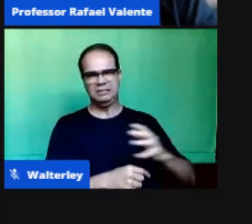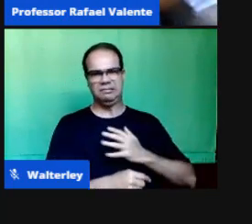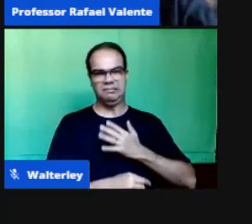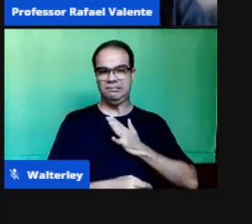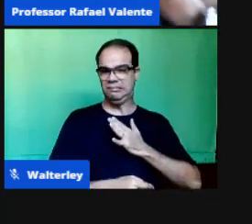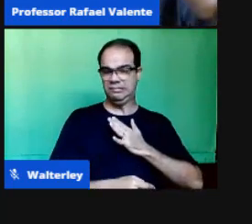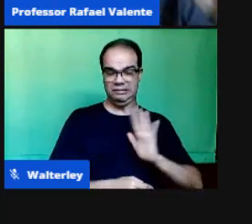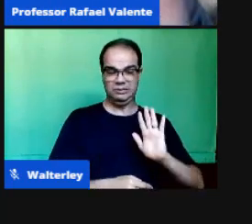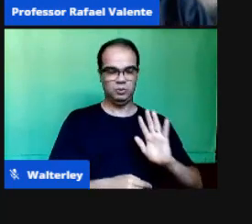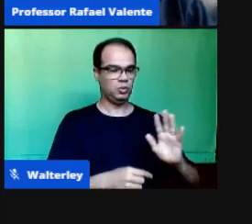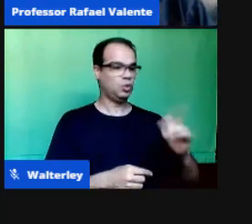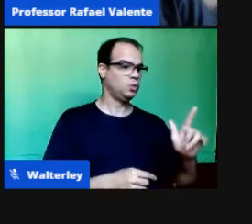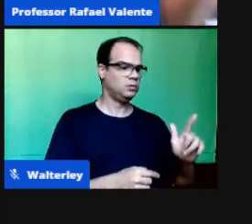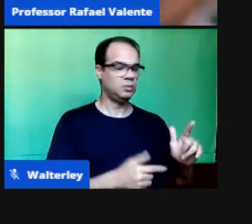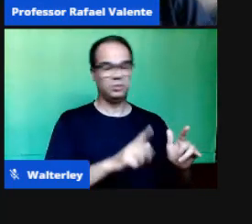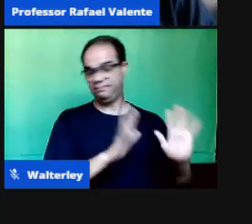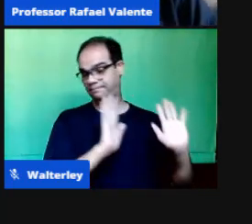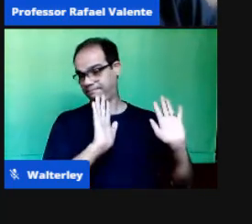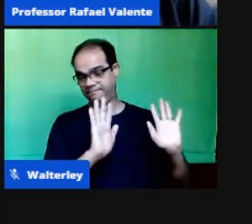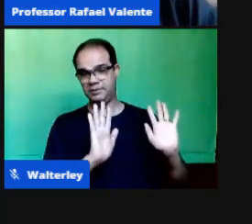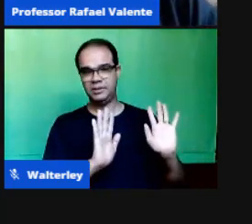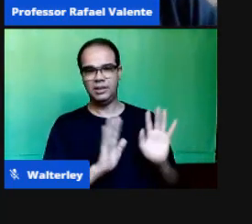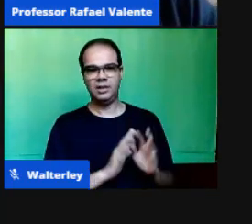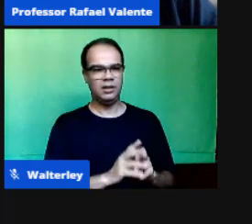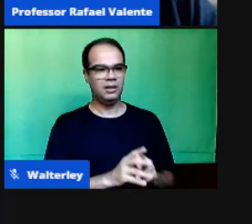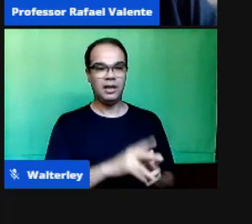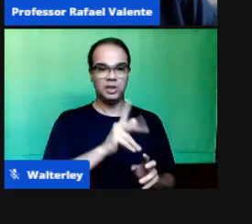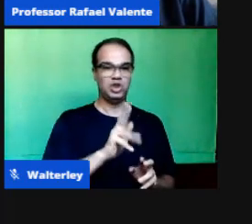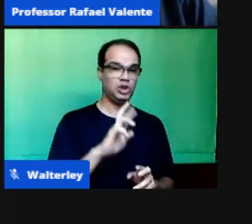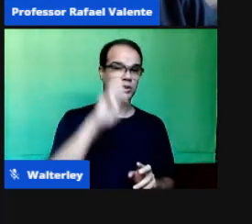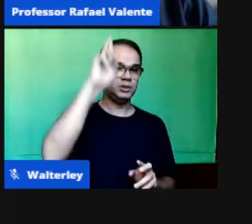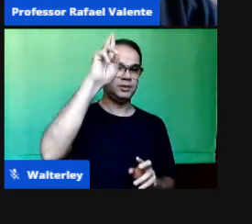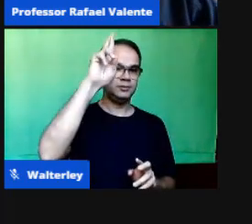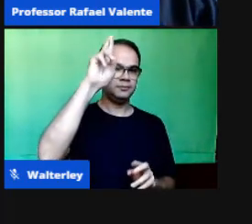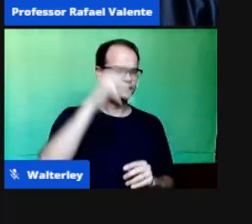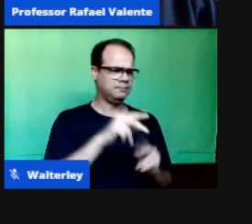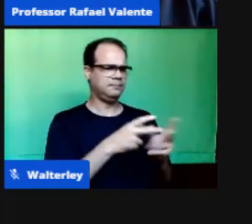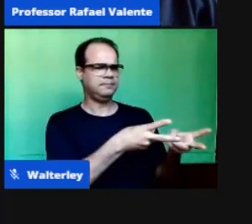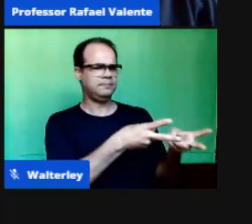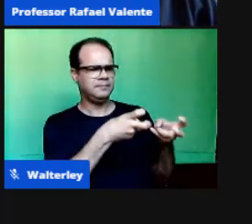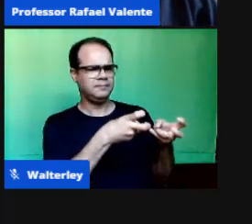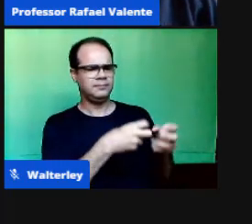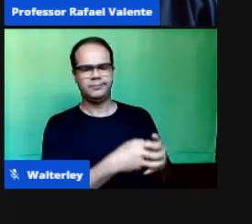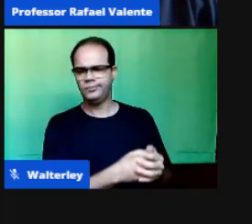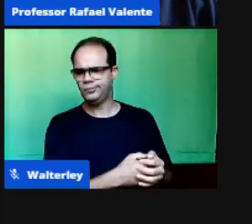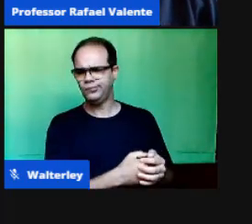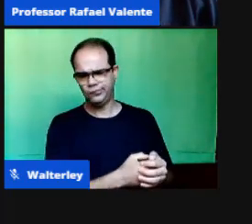nisso? E é algo embutido, é algo que a gente não presta atenção. Mais um.